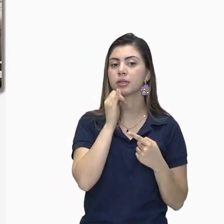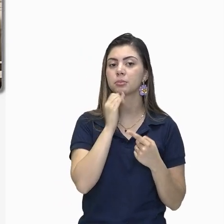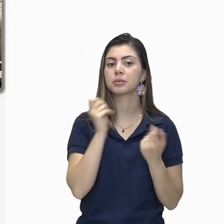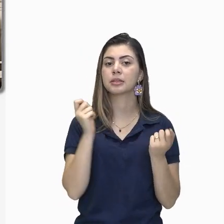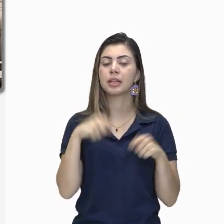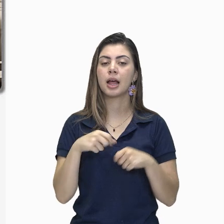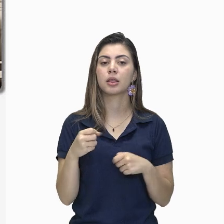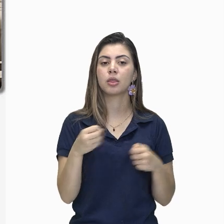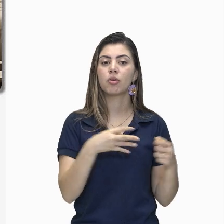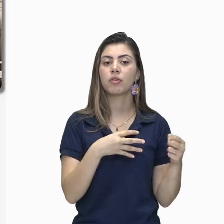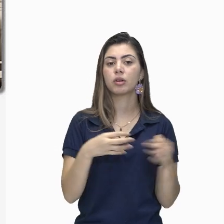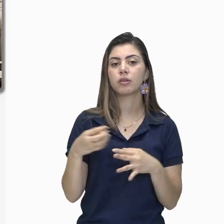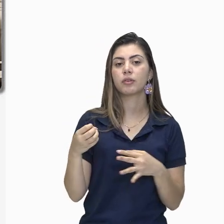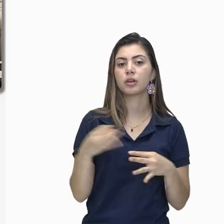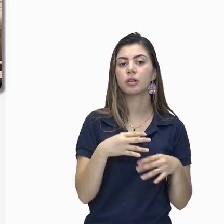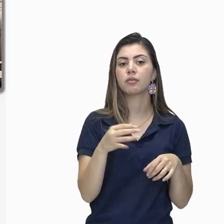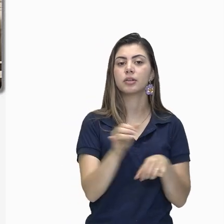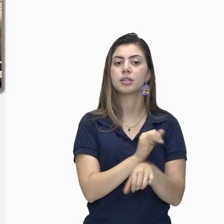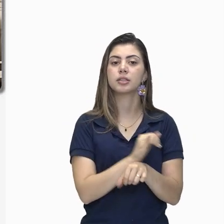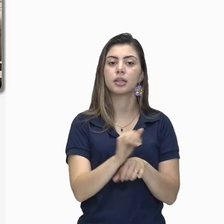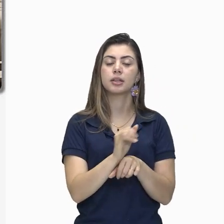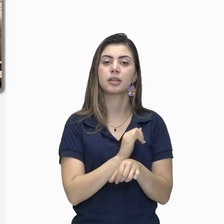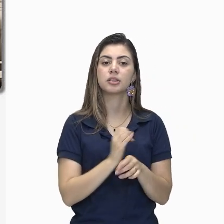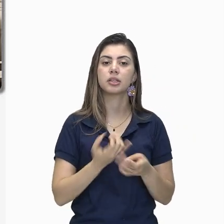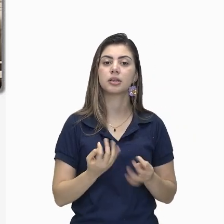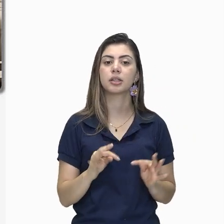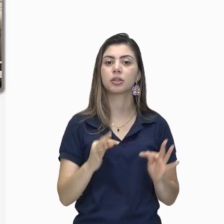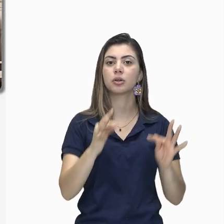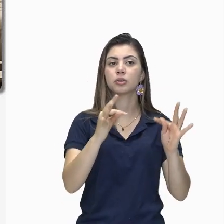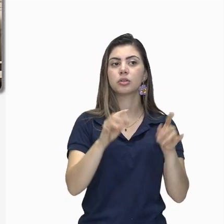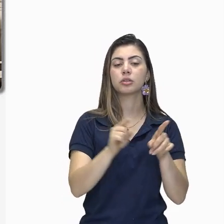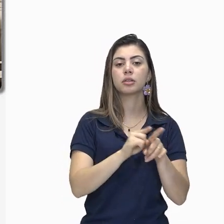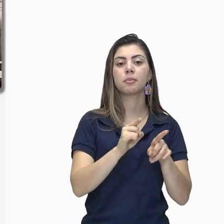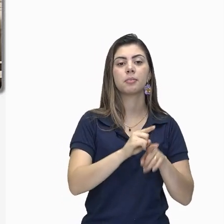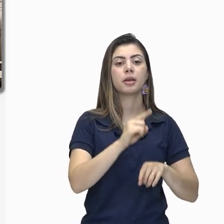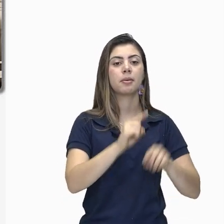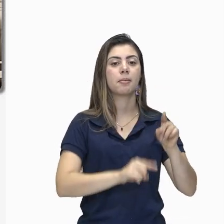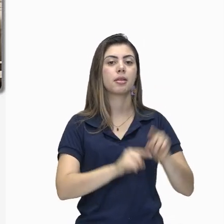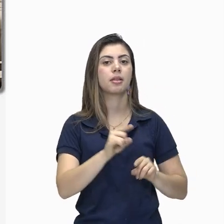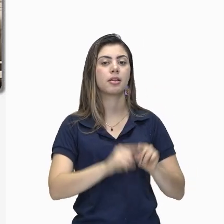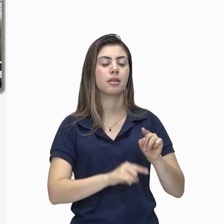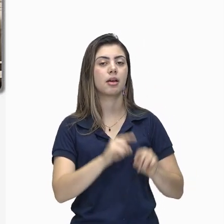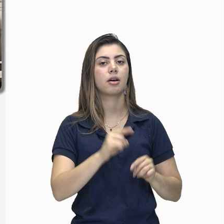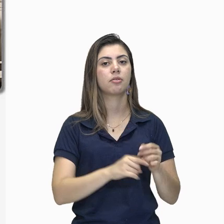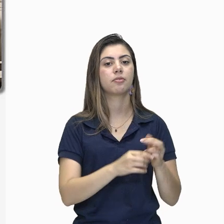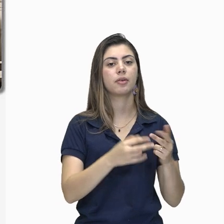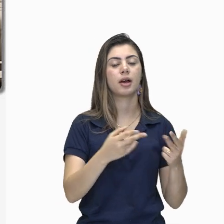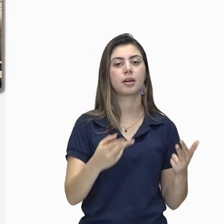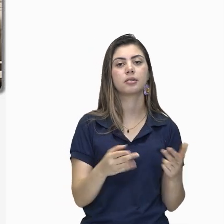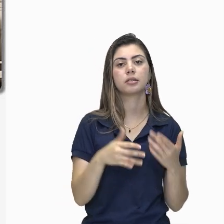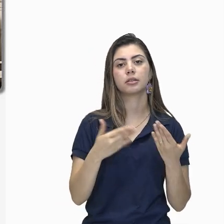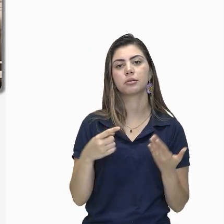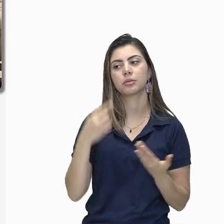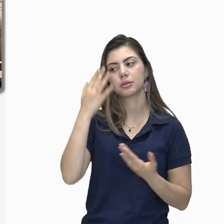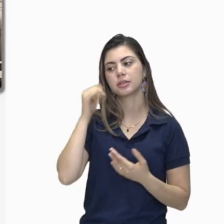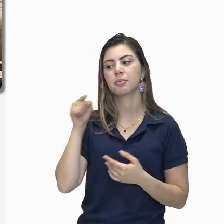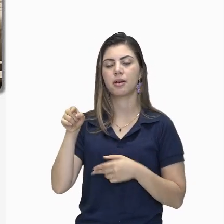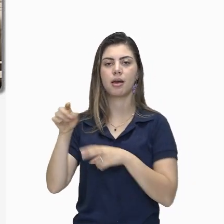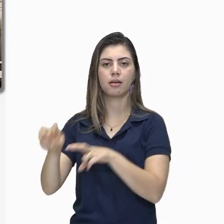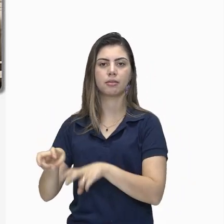de inovações tecnológicas e equipamentos que vão muitas vezes lá nas áreas